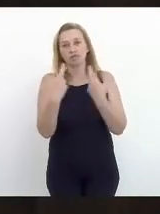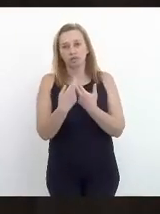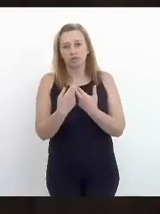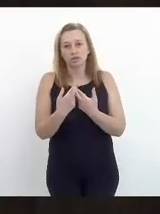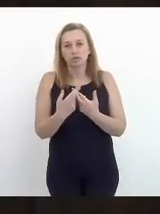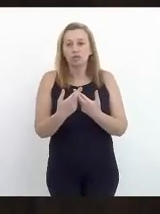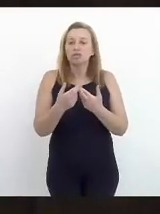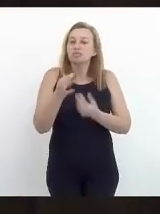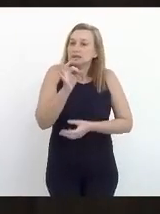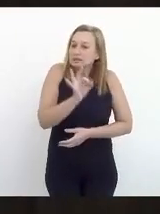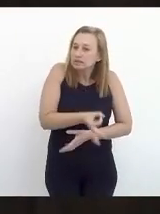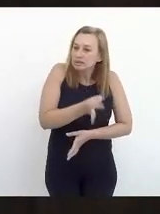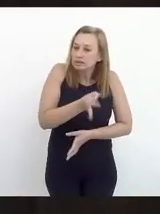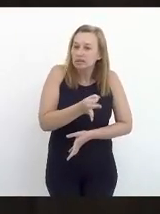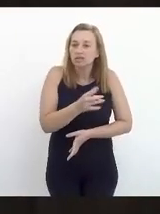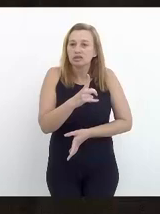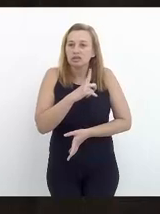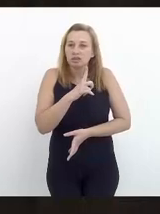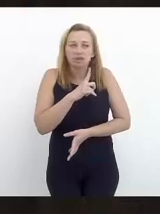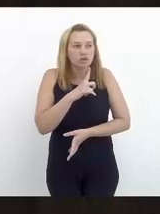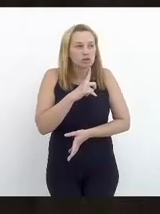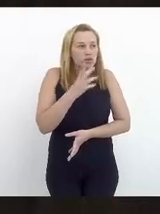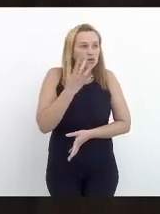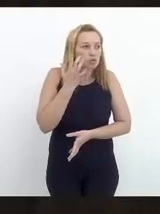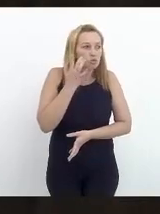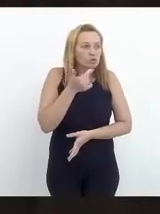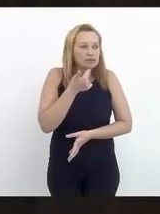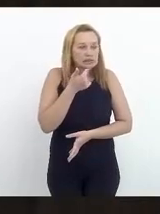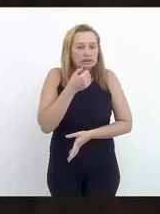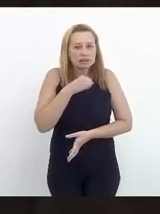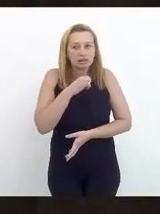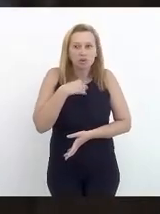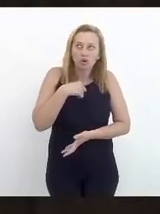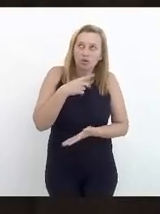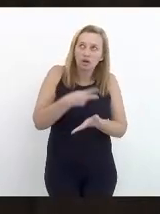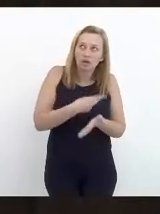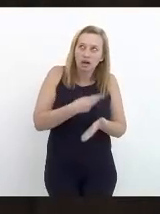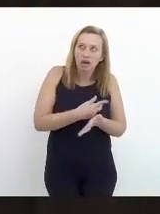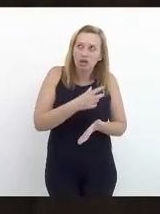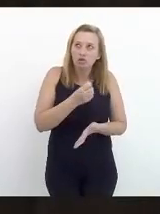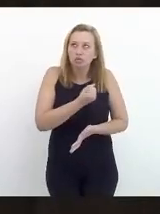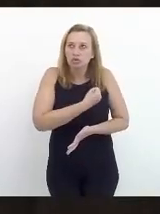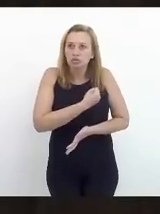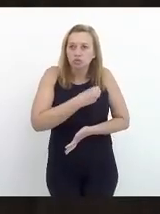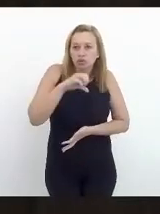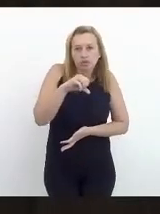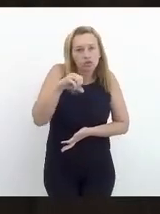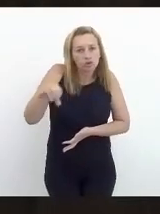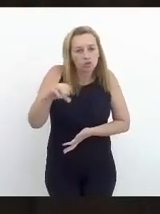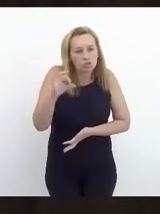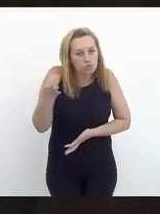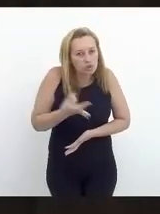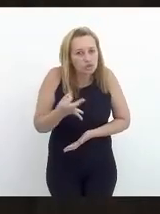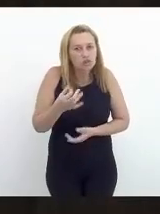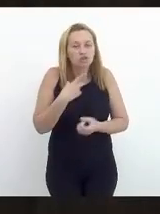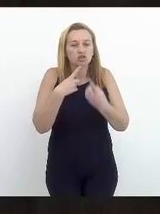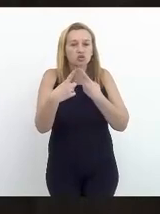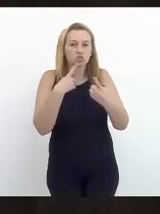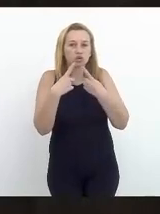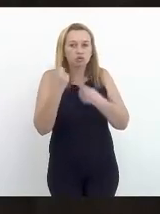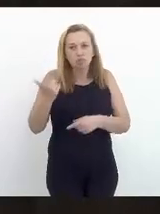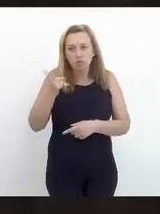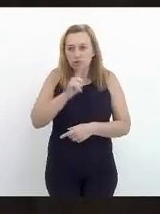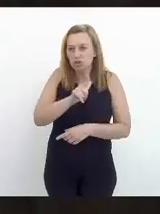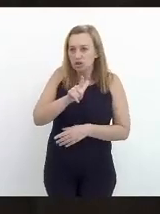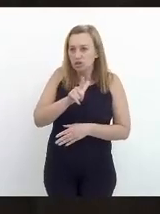tenho convicção, salvo engano, se errar no número, 99% do que nós debatemos conseguimos